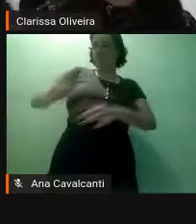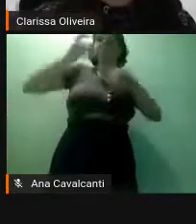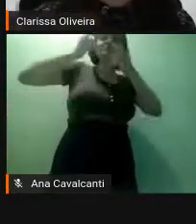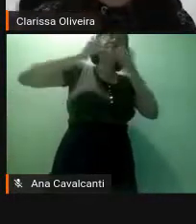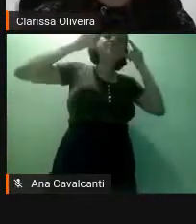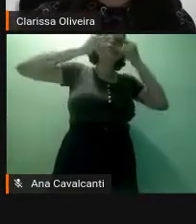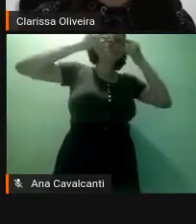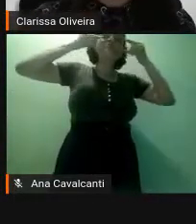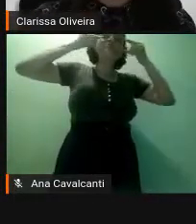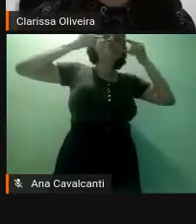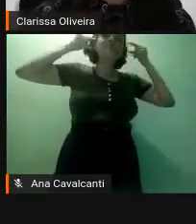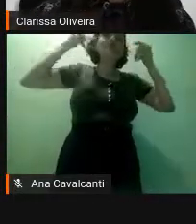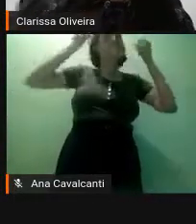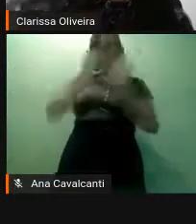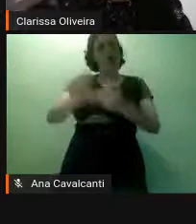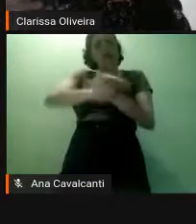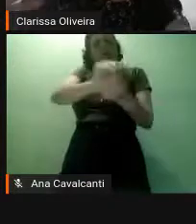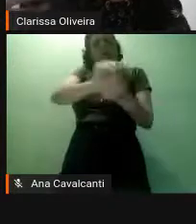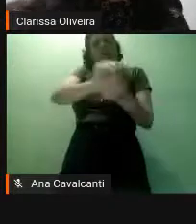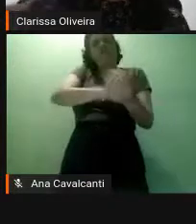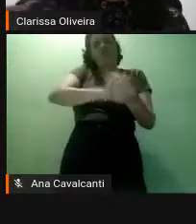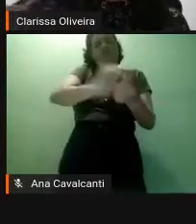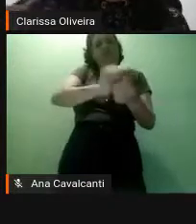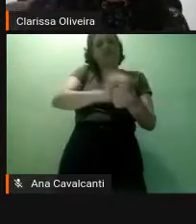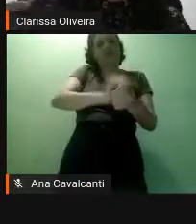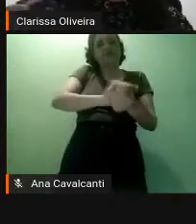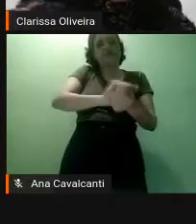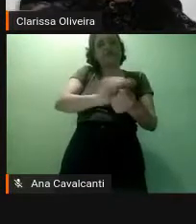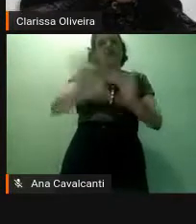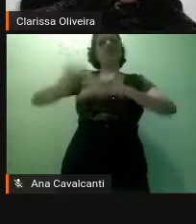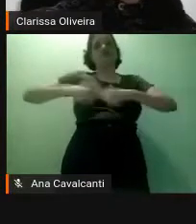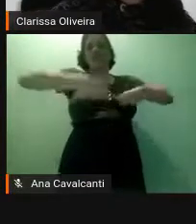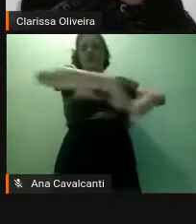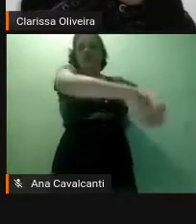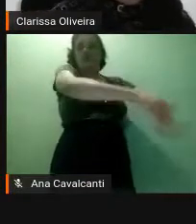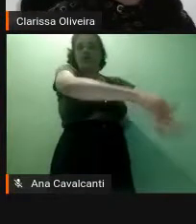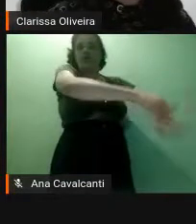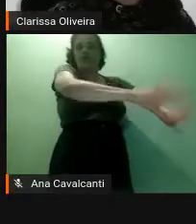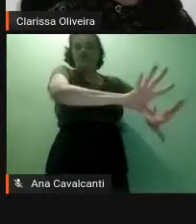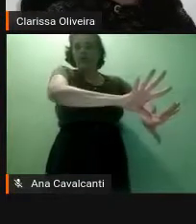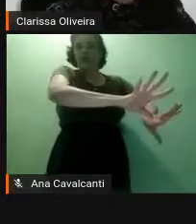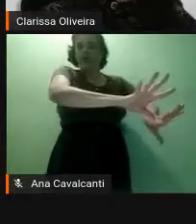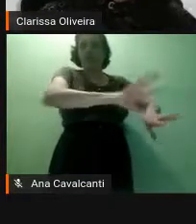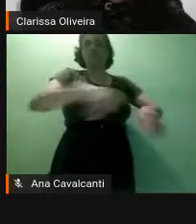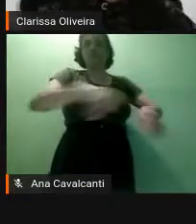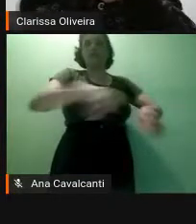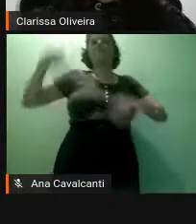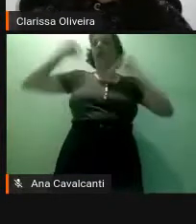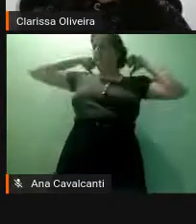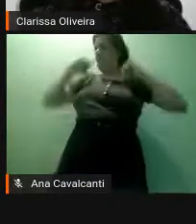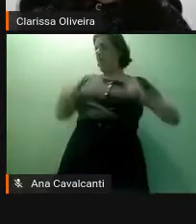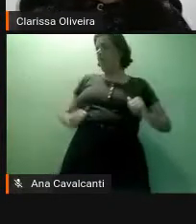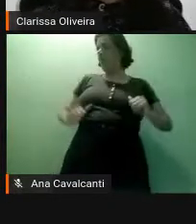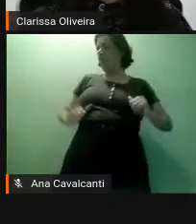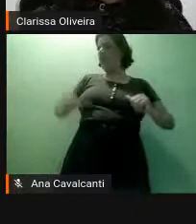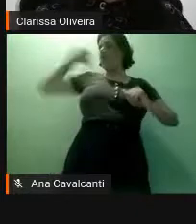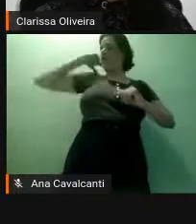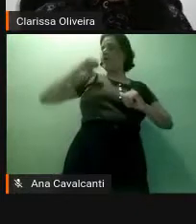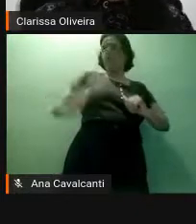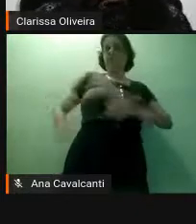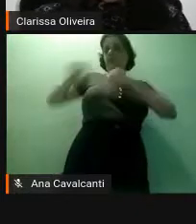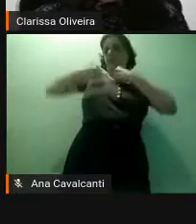pano, eu posso lavar depois. Então, não vou desprezar. Não vou colocar ela dentro da minha mochila, dentro da minha